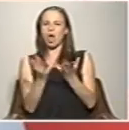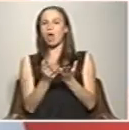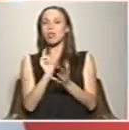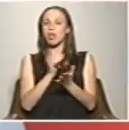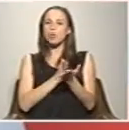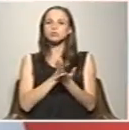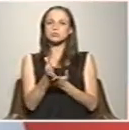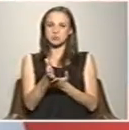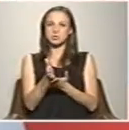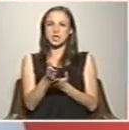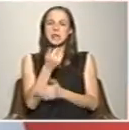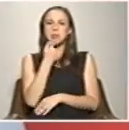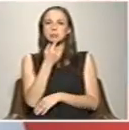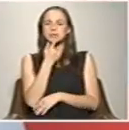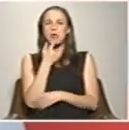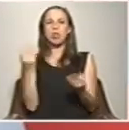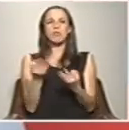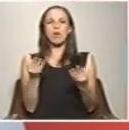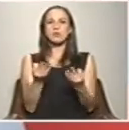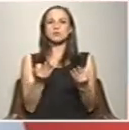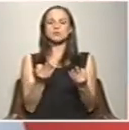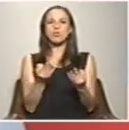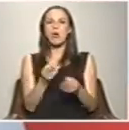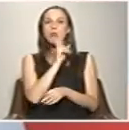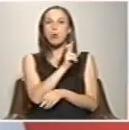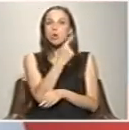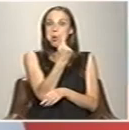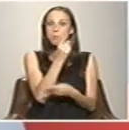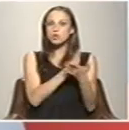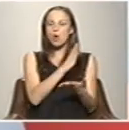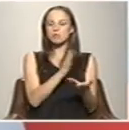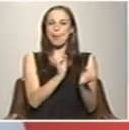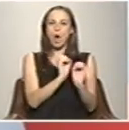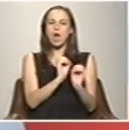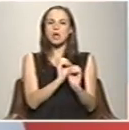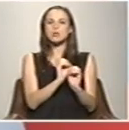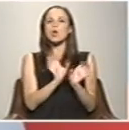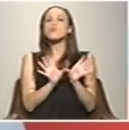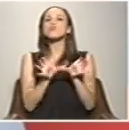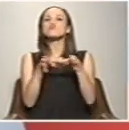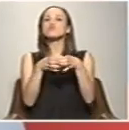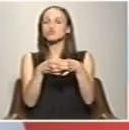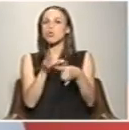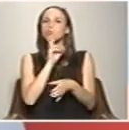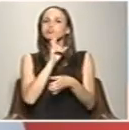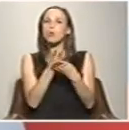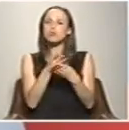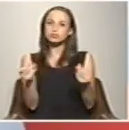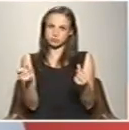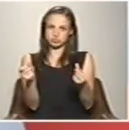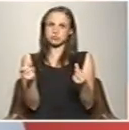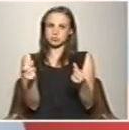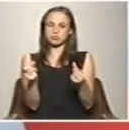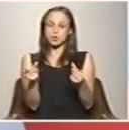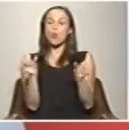e percebermos que não há nem a resposta, nem uma resposta. São um conjunto de soluções, onde o mais